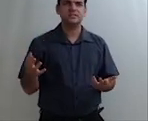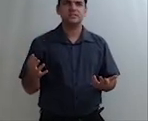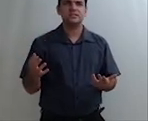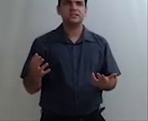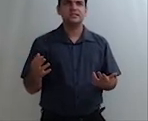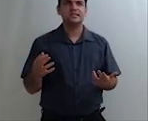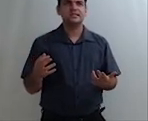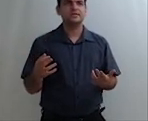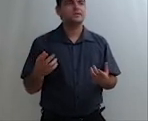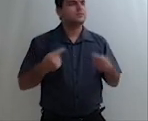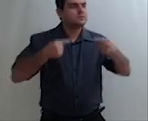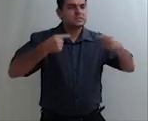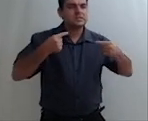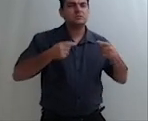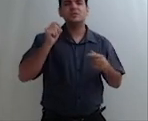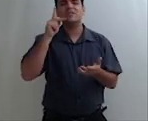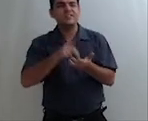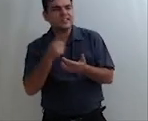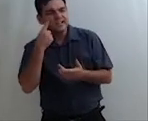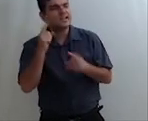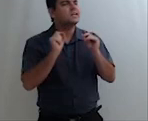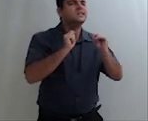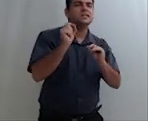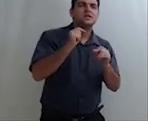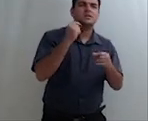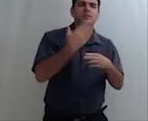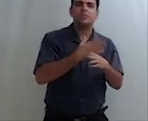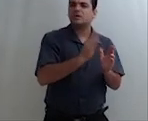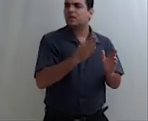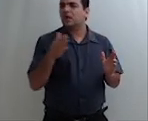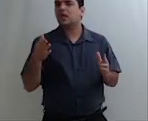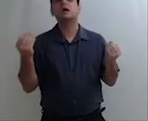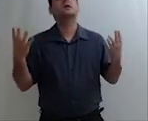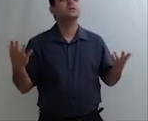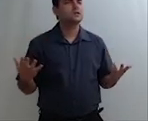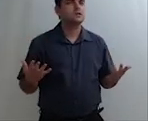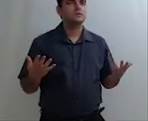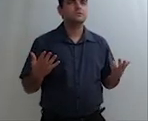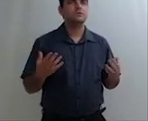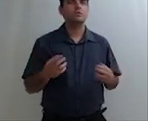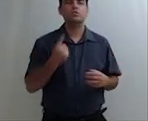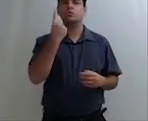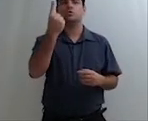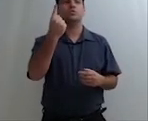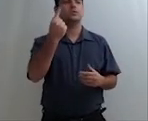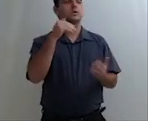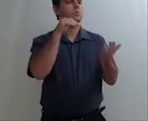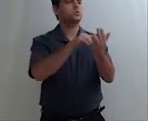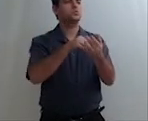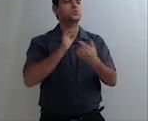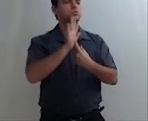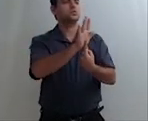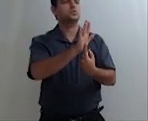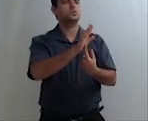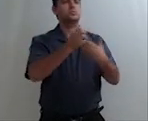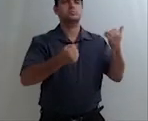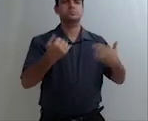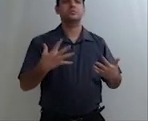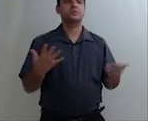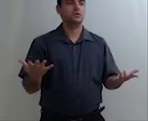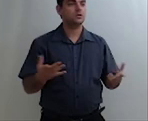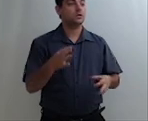questionando fato pede diligência único que apresenta alegações finais é o Renan e mas o juiz poderia